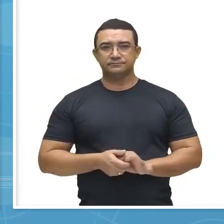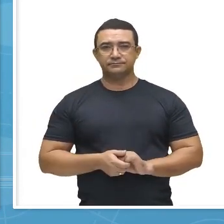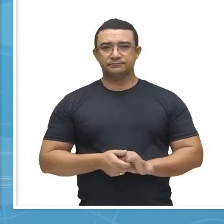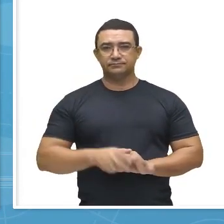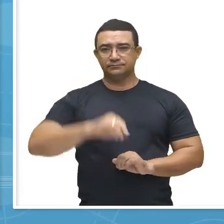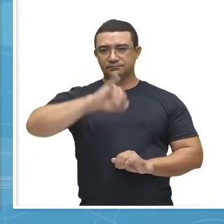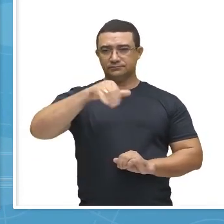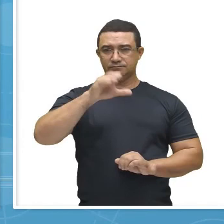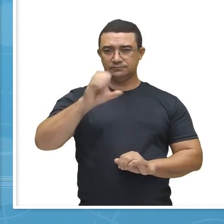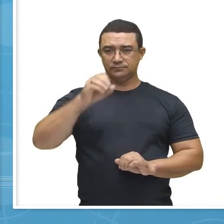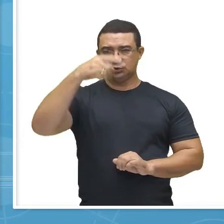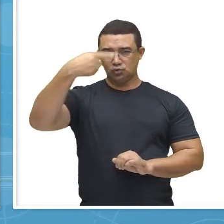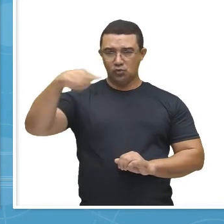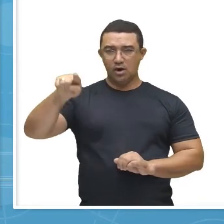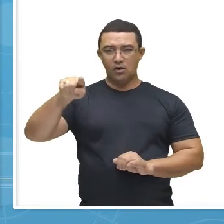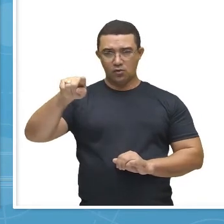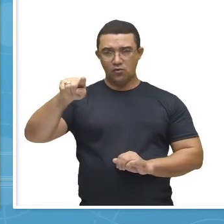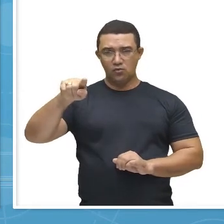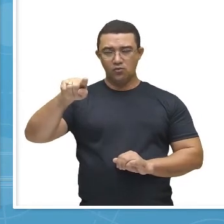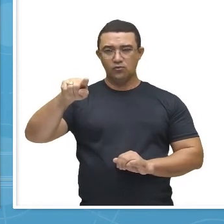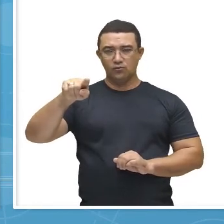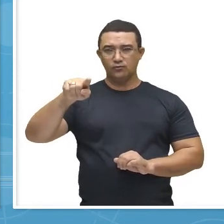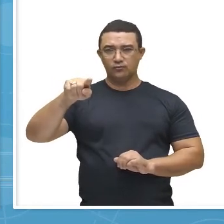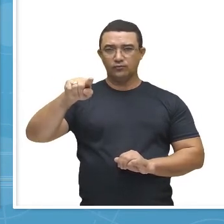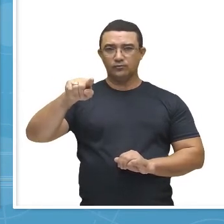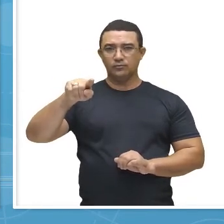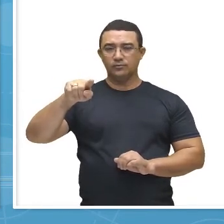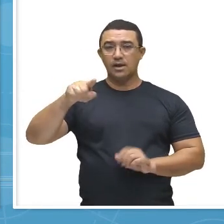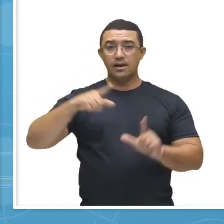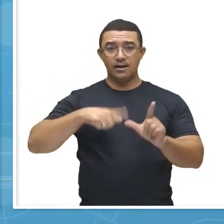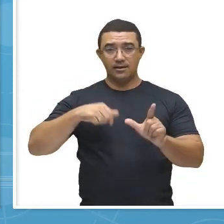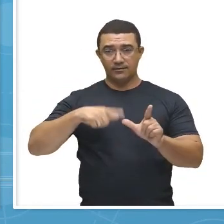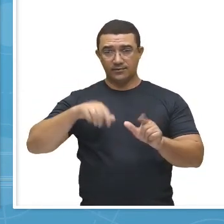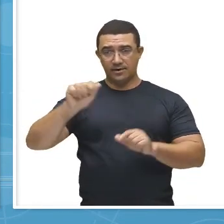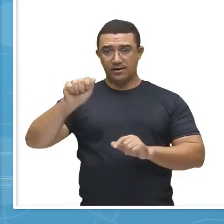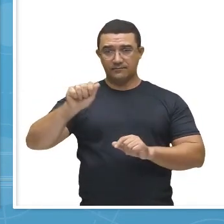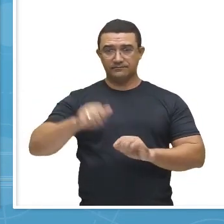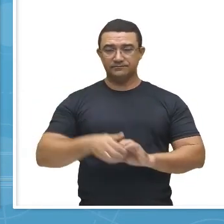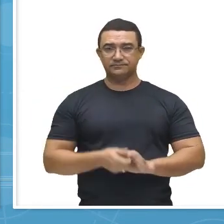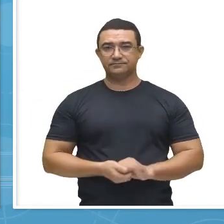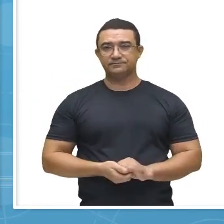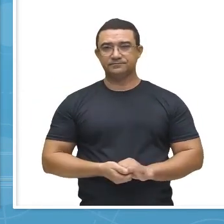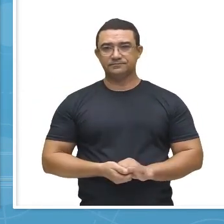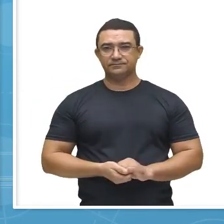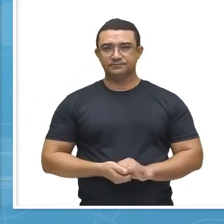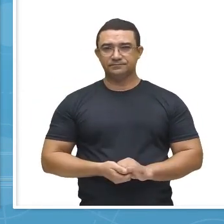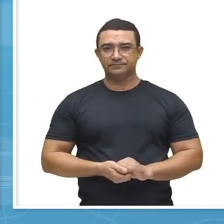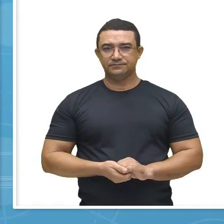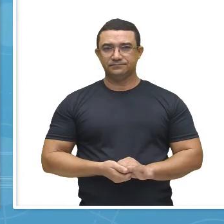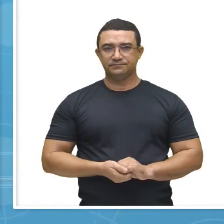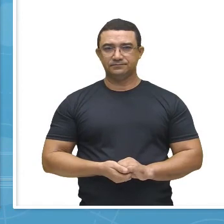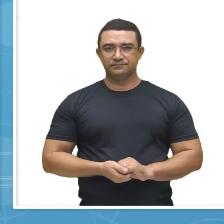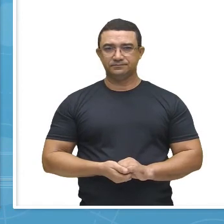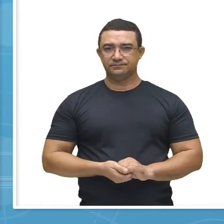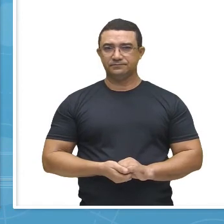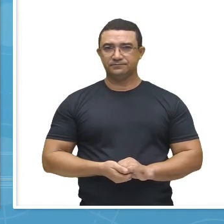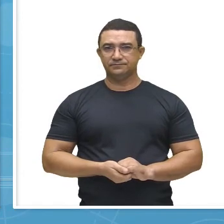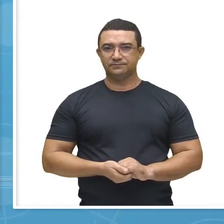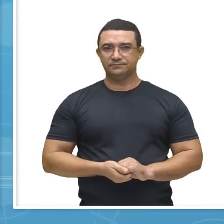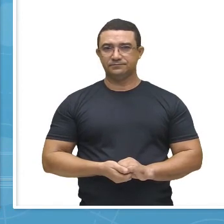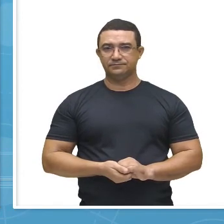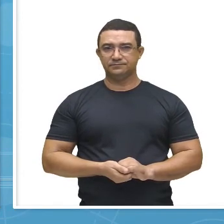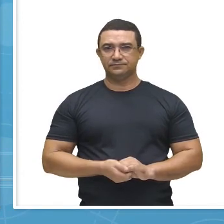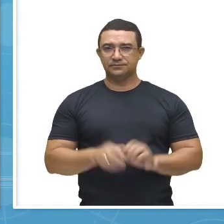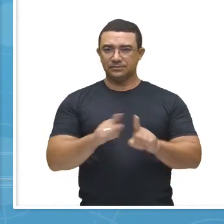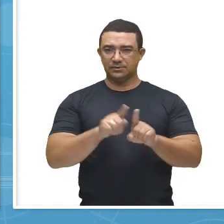O João Vitor, lá da Escola Francisca Pereira de Araújo, letra A, né? Também